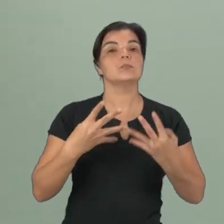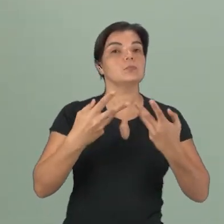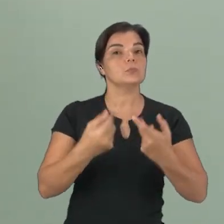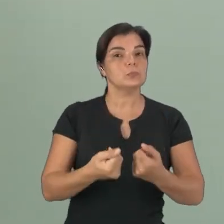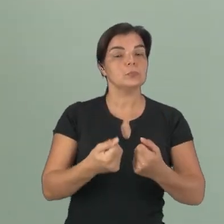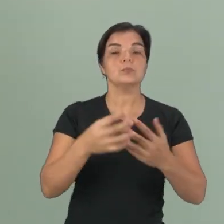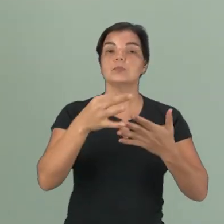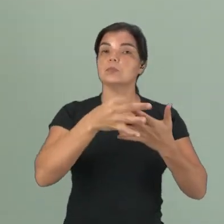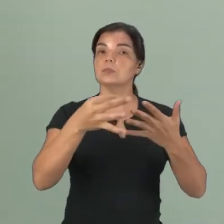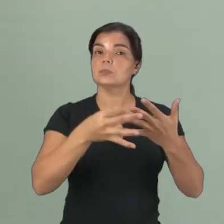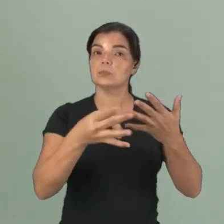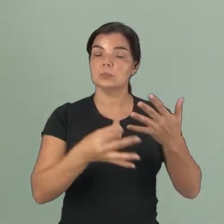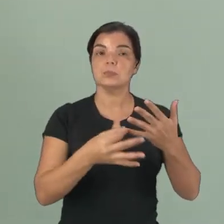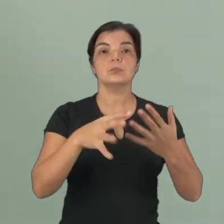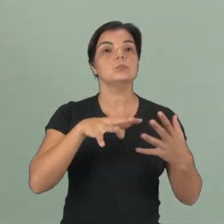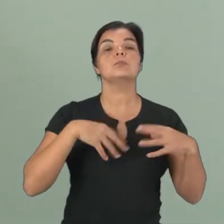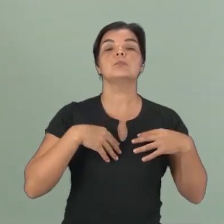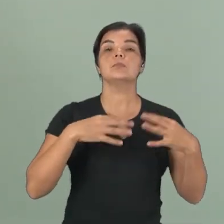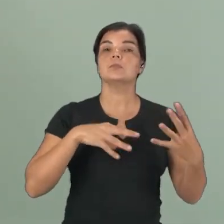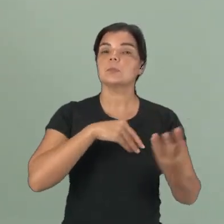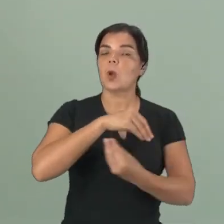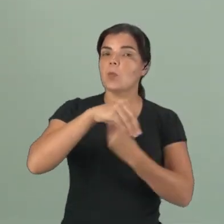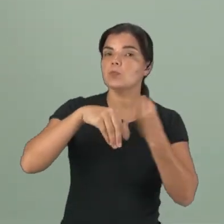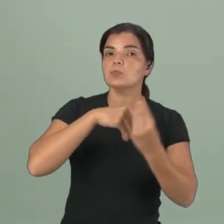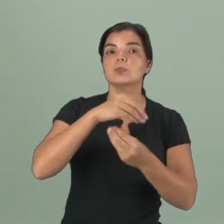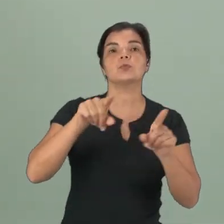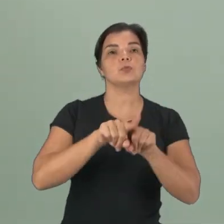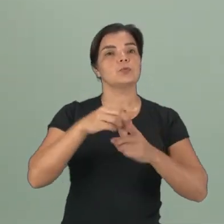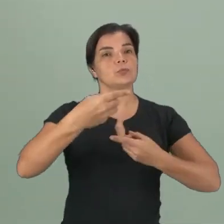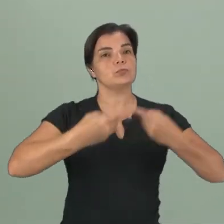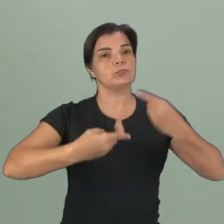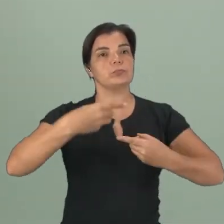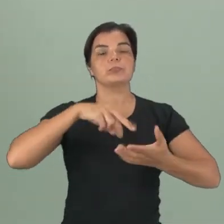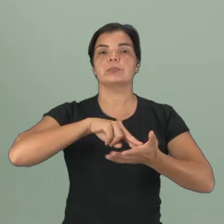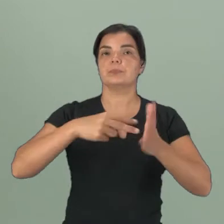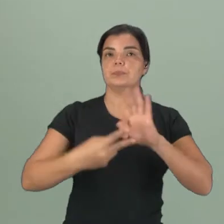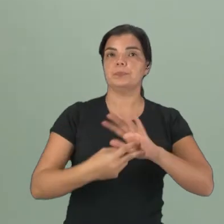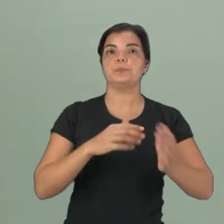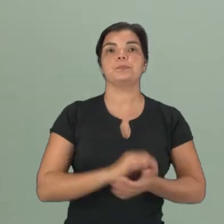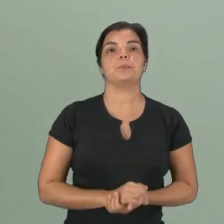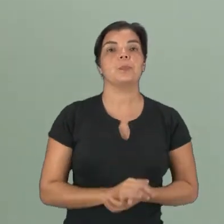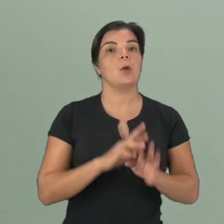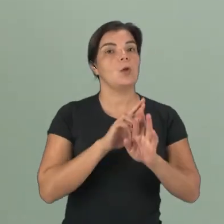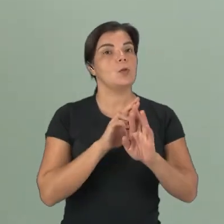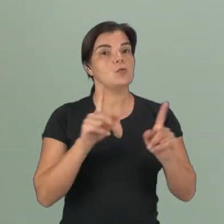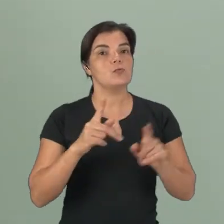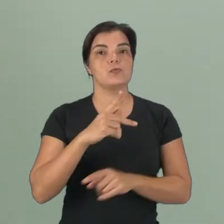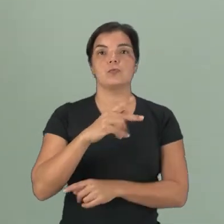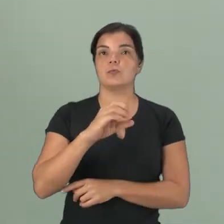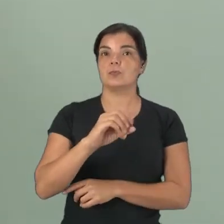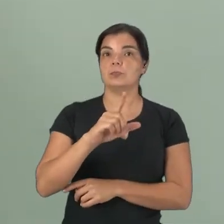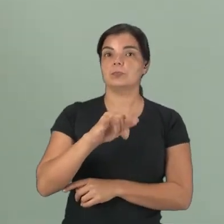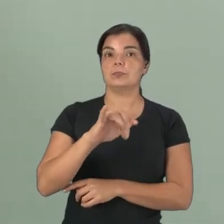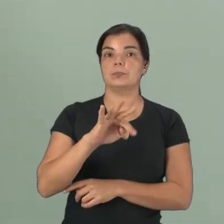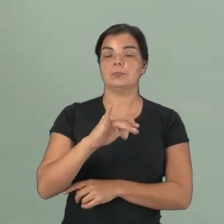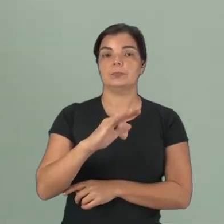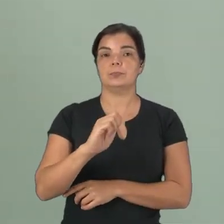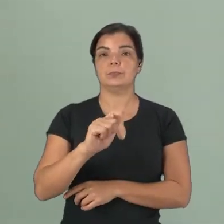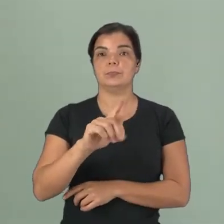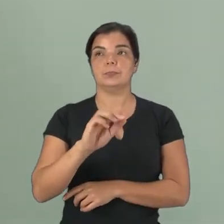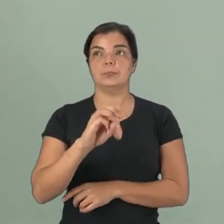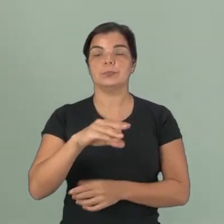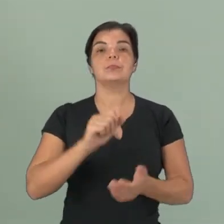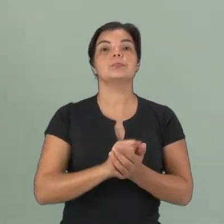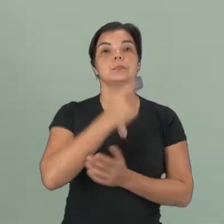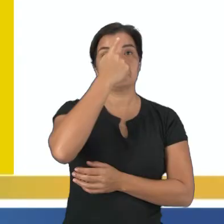esses aspectos, eles englobam esse significado de política, certo? Diferente de politicagem, como vocês podem ver aí